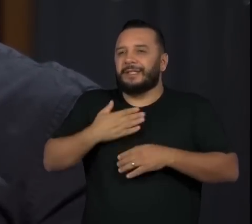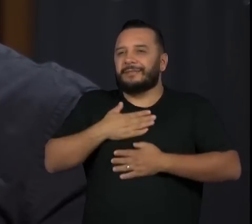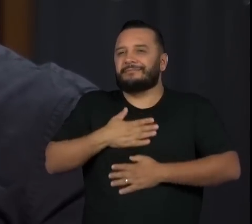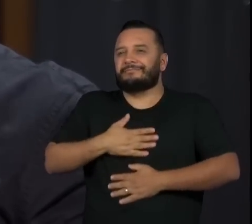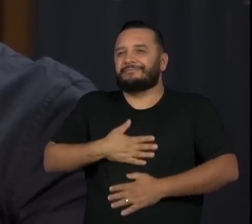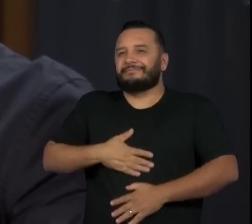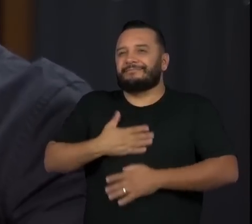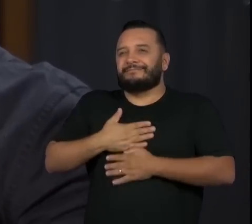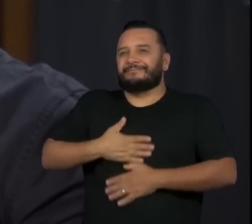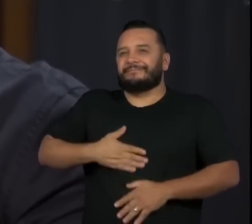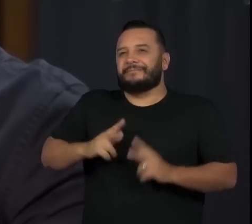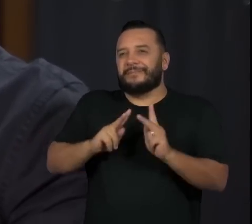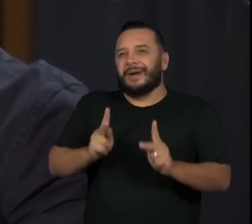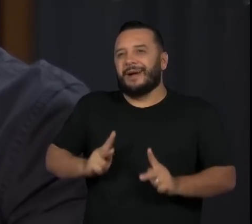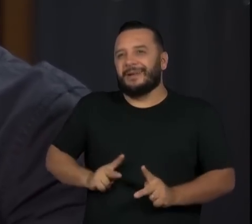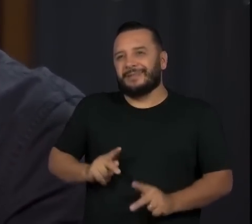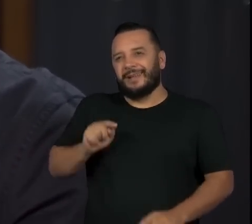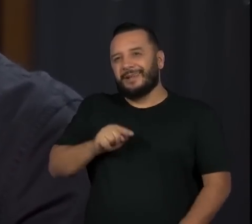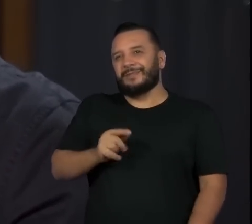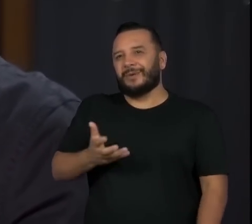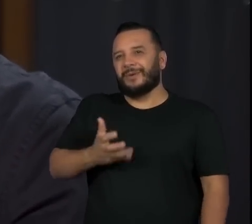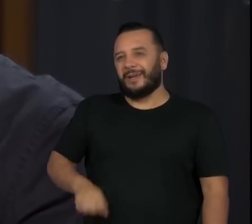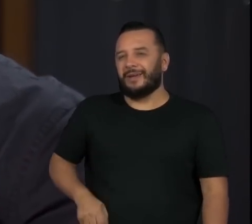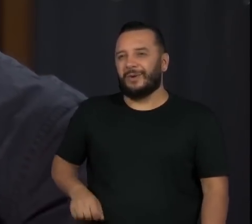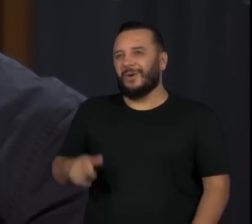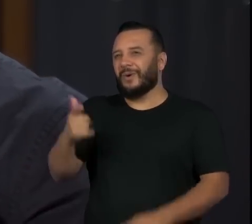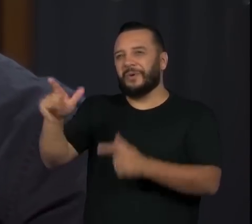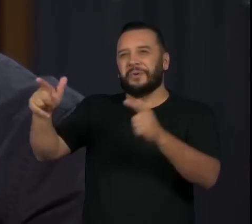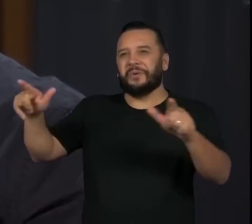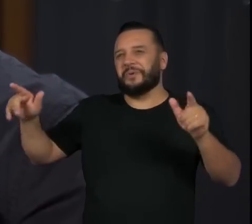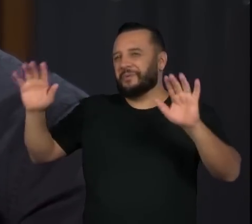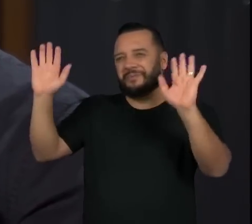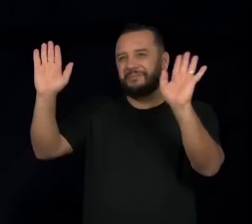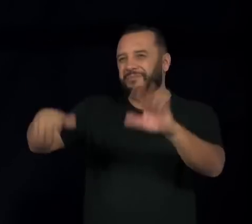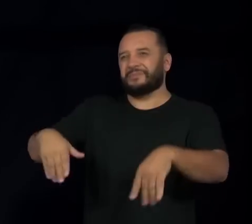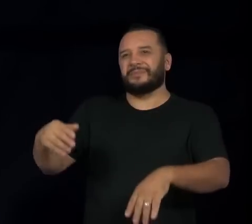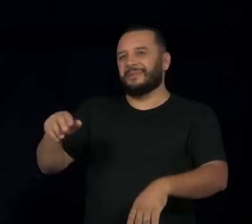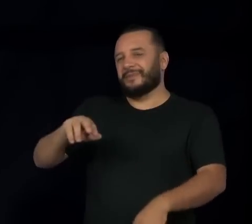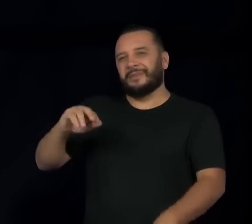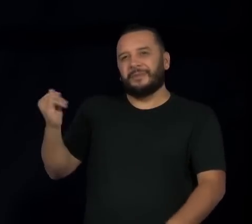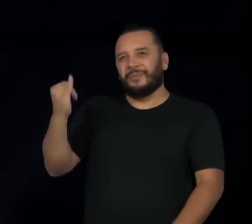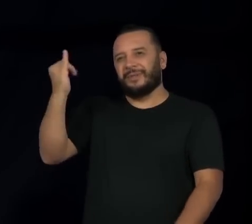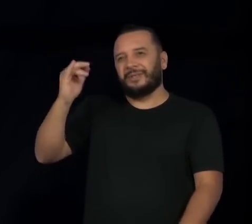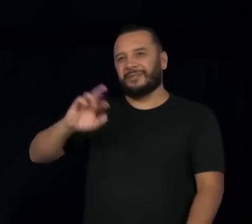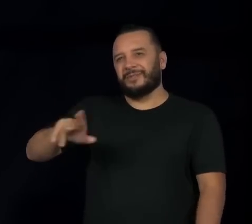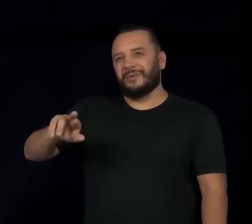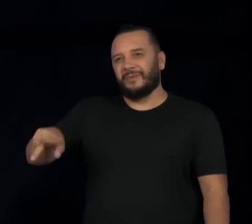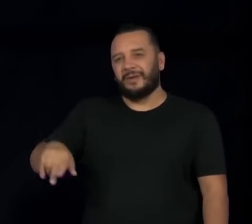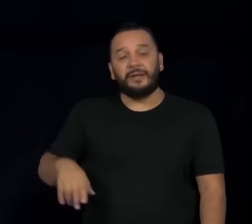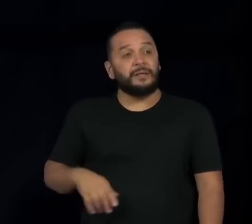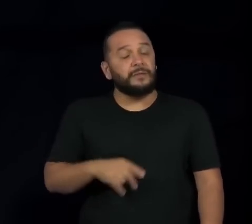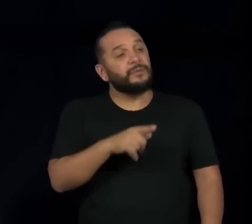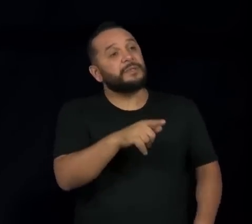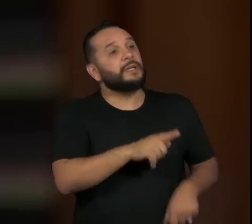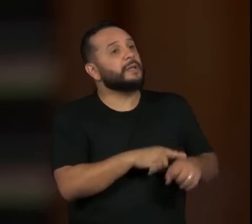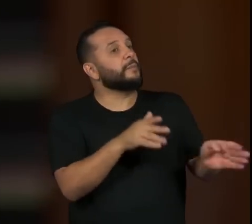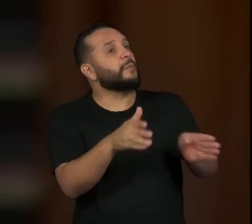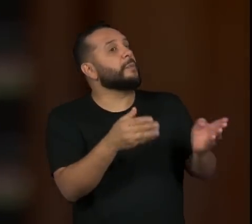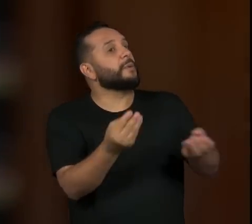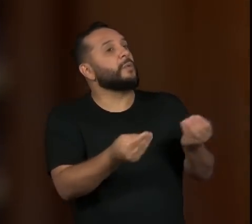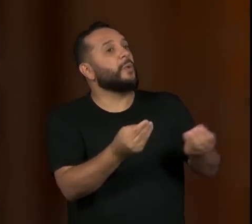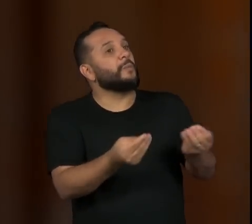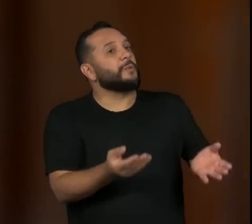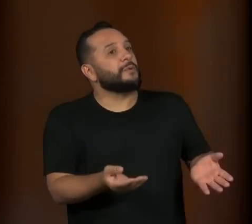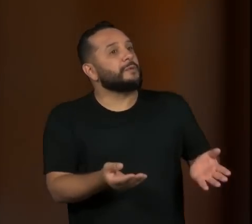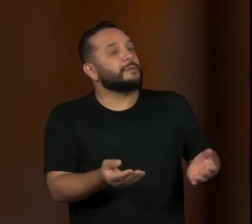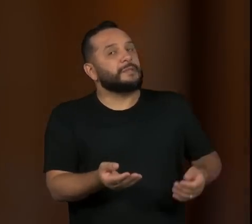que eu quero chegar. E aí o resto importa muito pouco, sabe? Em que momento que você está dessa busca? Eu